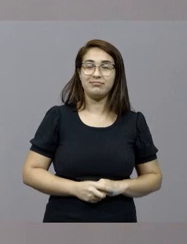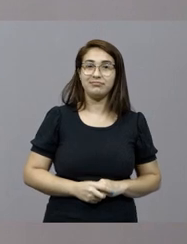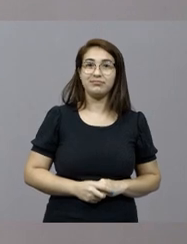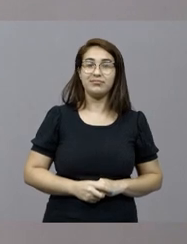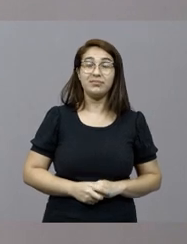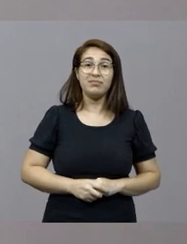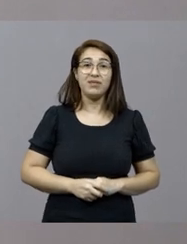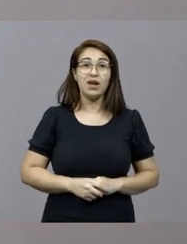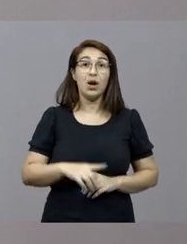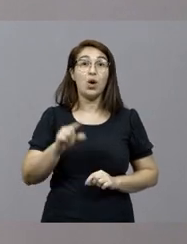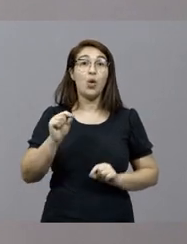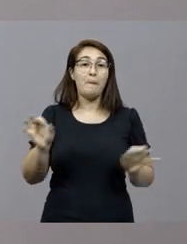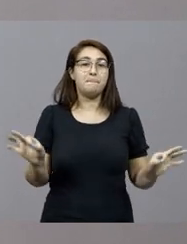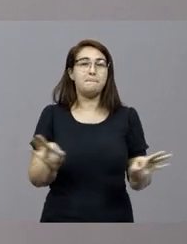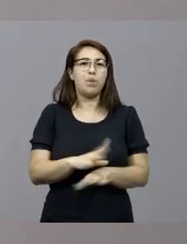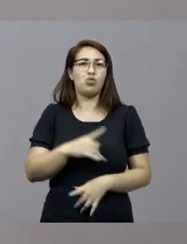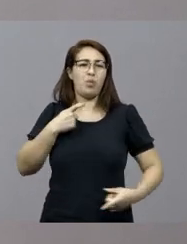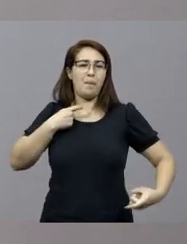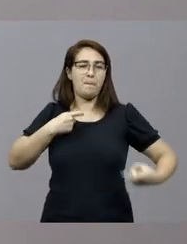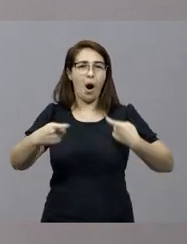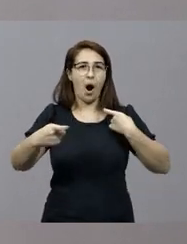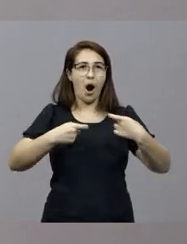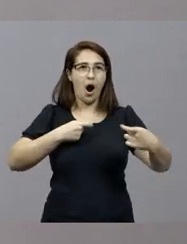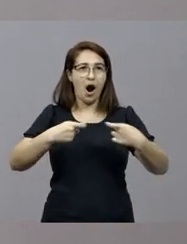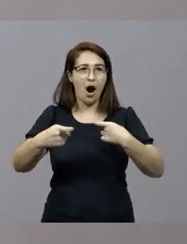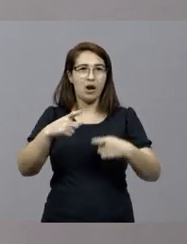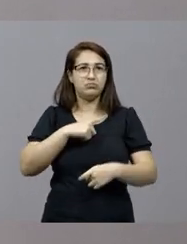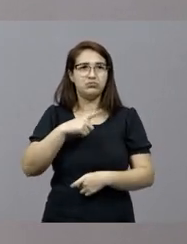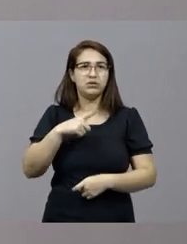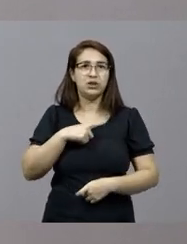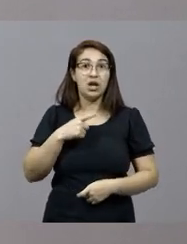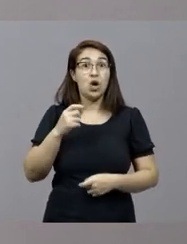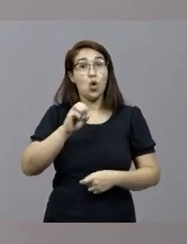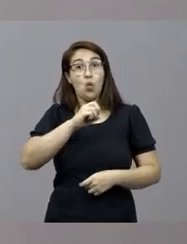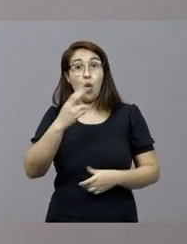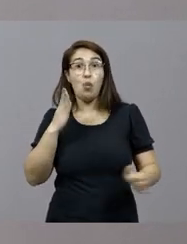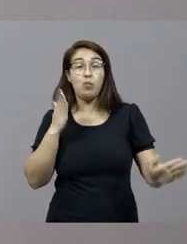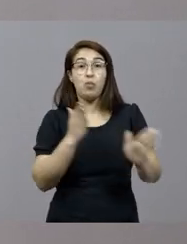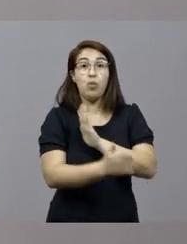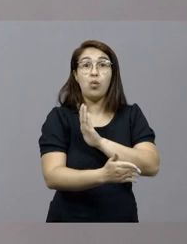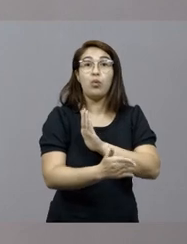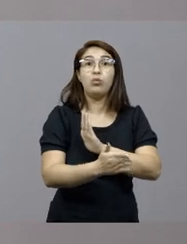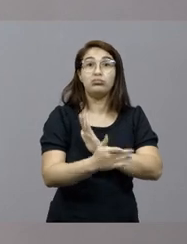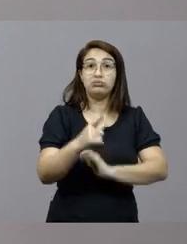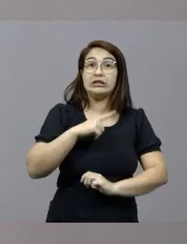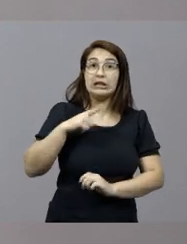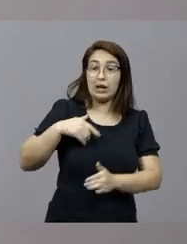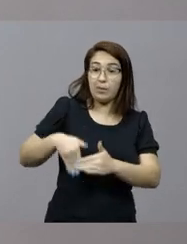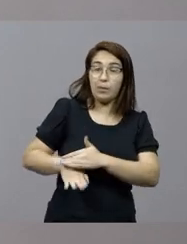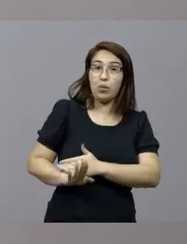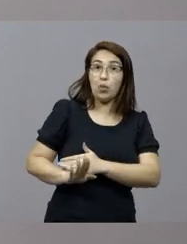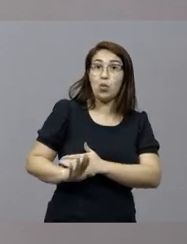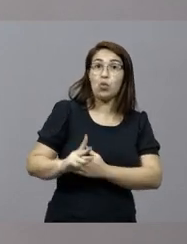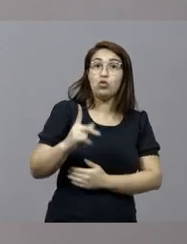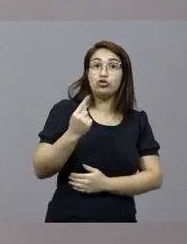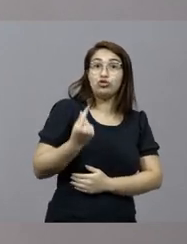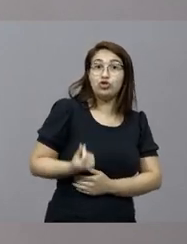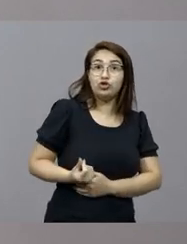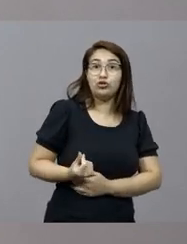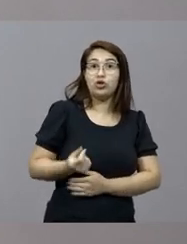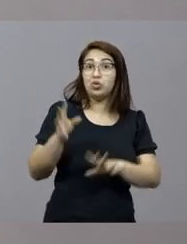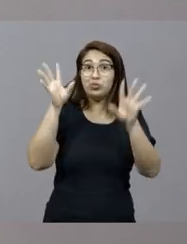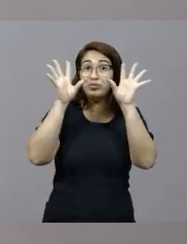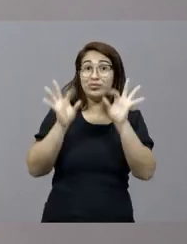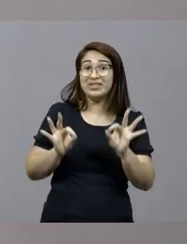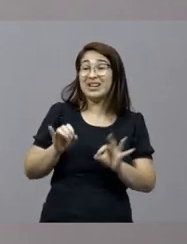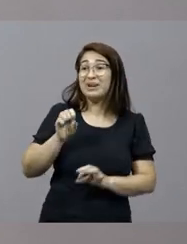preparado para a guerra, preparado para a fuga com dinheiro, mas os bravos policiais, sem saber se não eram os próximos a levar um